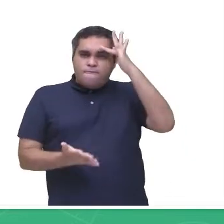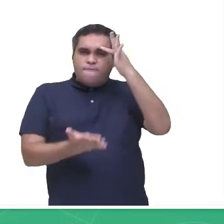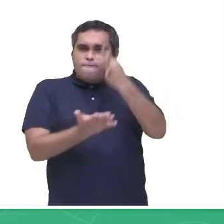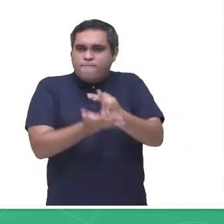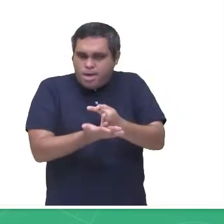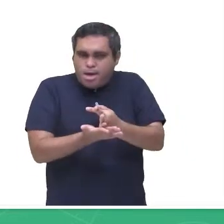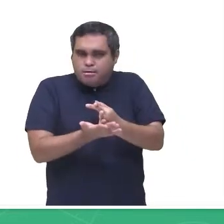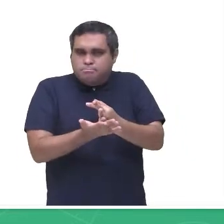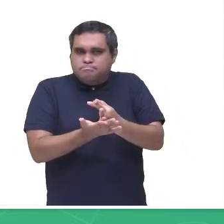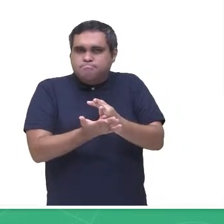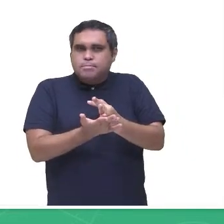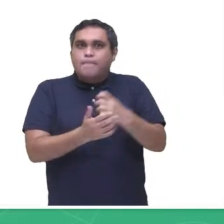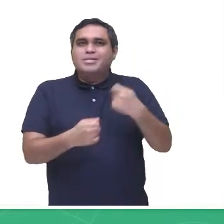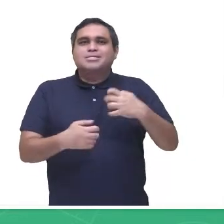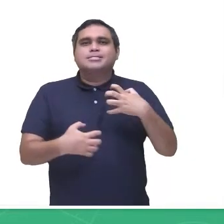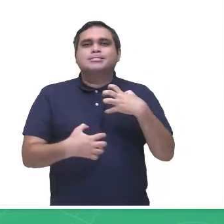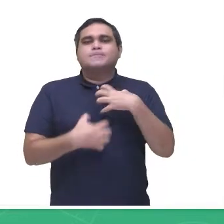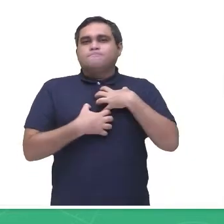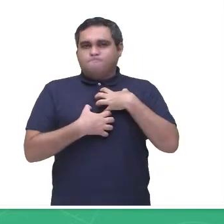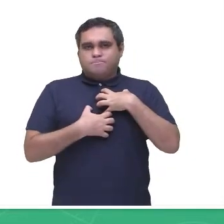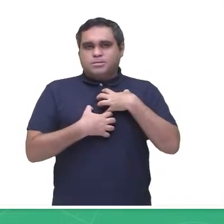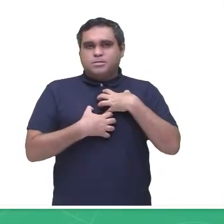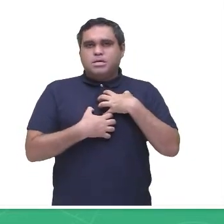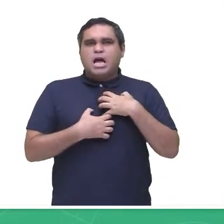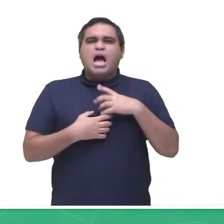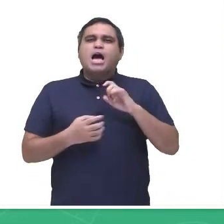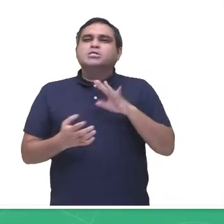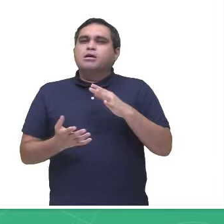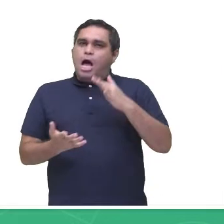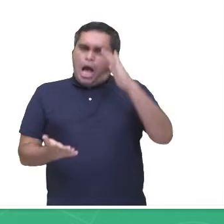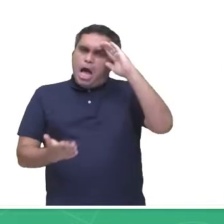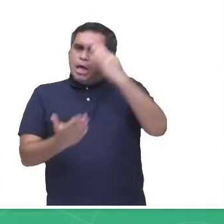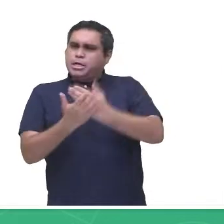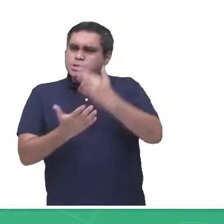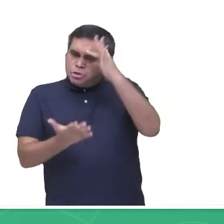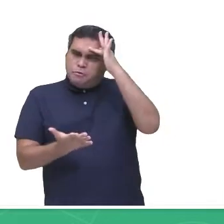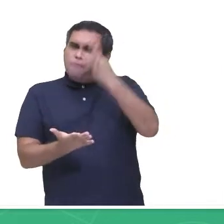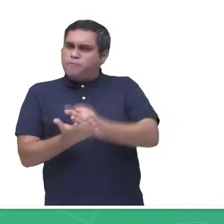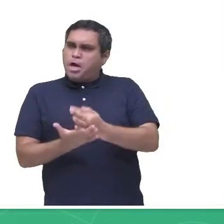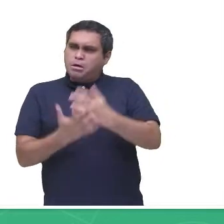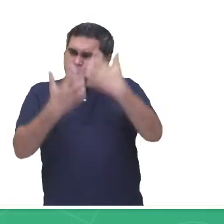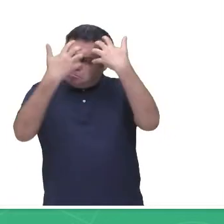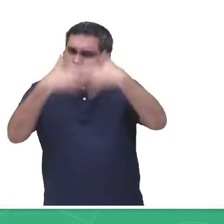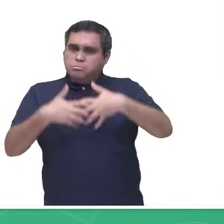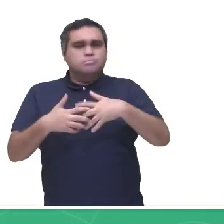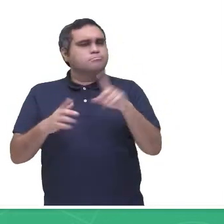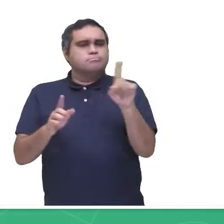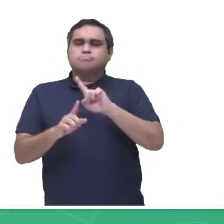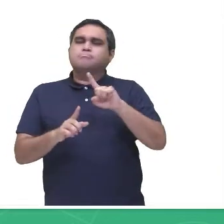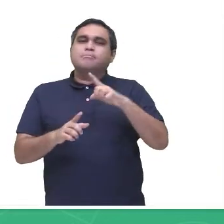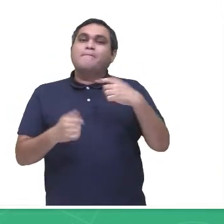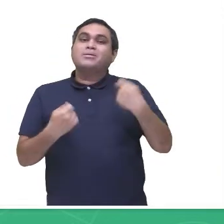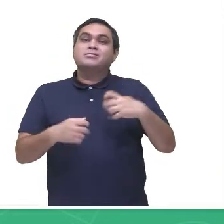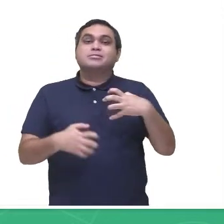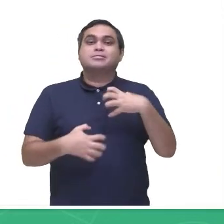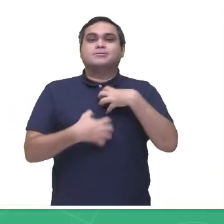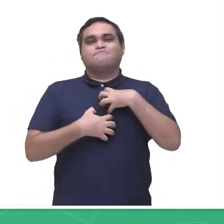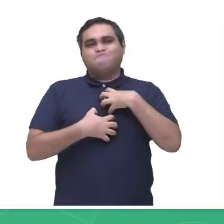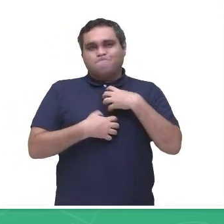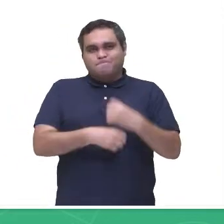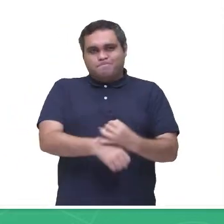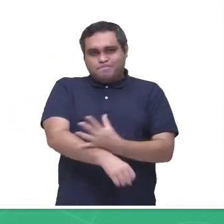sentimentos e da emoção, e não apenas pelo raciocínio, certo? E aí nós temos busca de